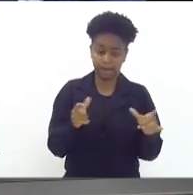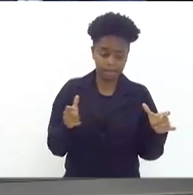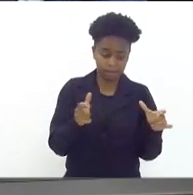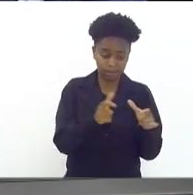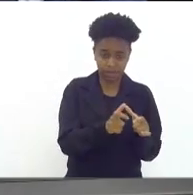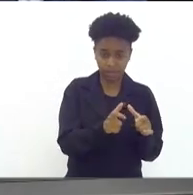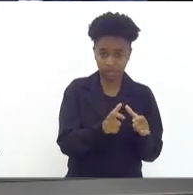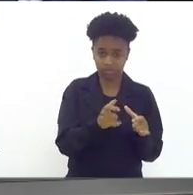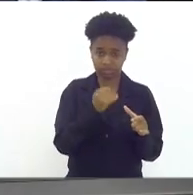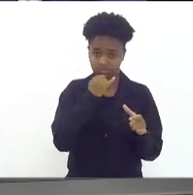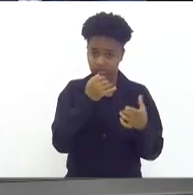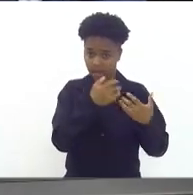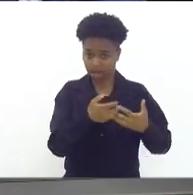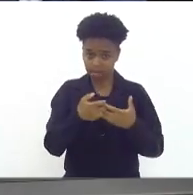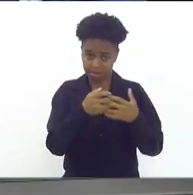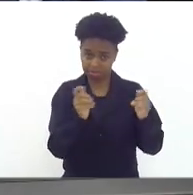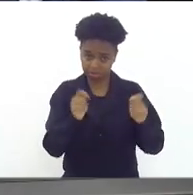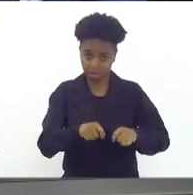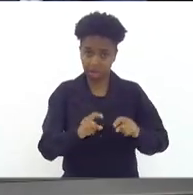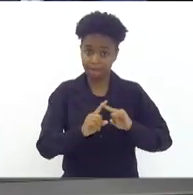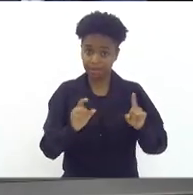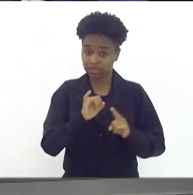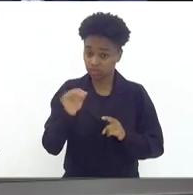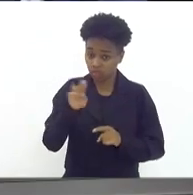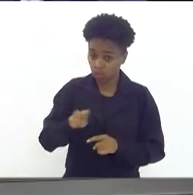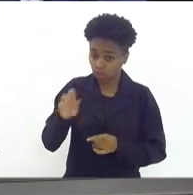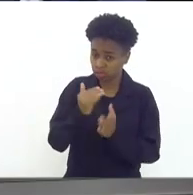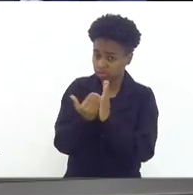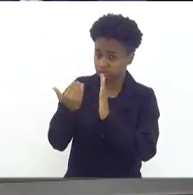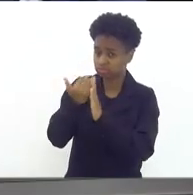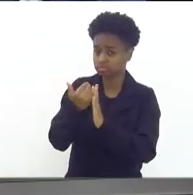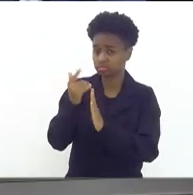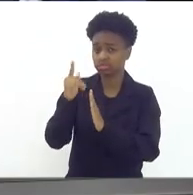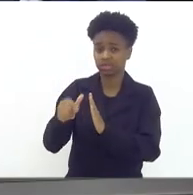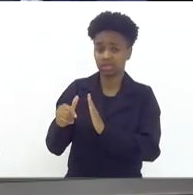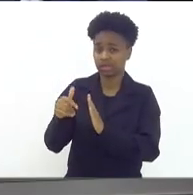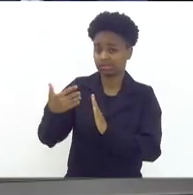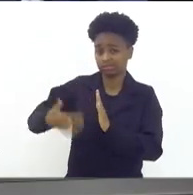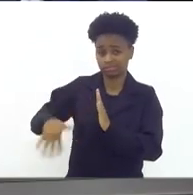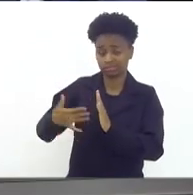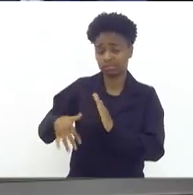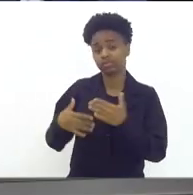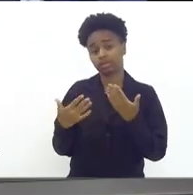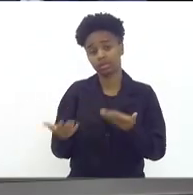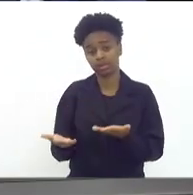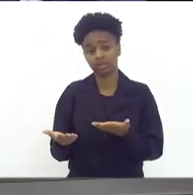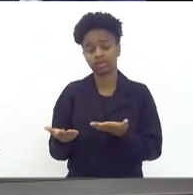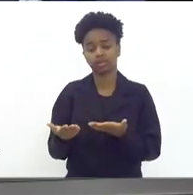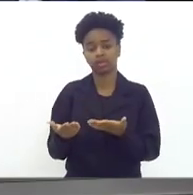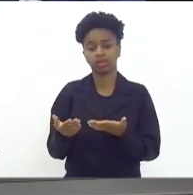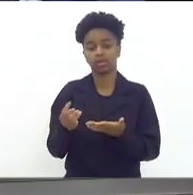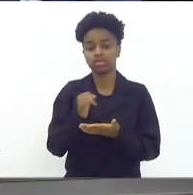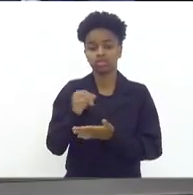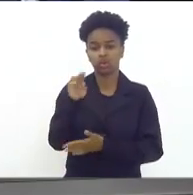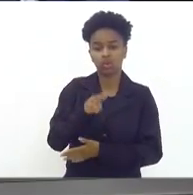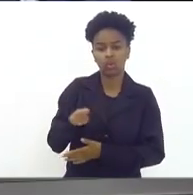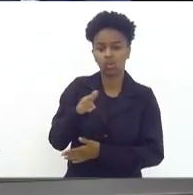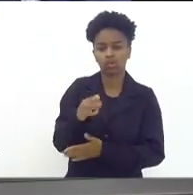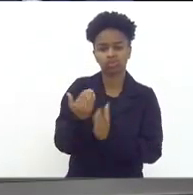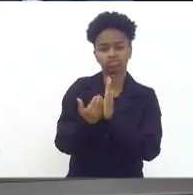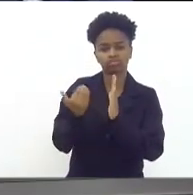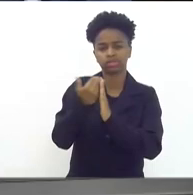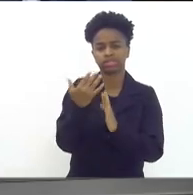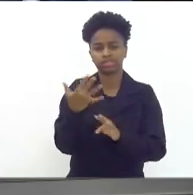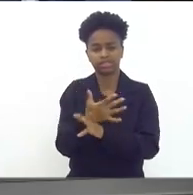pequeno na rede o caminhão fica mas por um consumo maior vai ser uma operação extremamente Generosa então para um consumo amplo na cidade que a